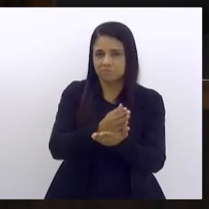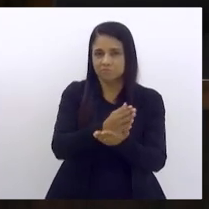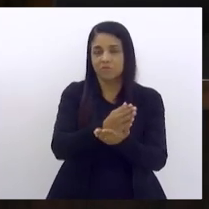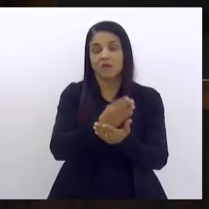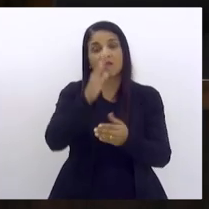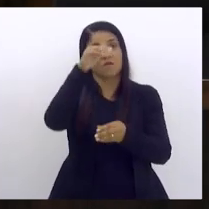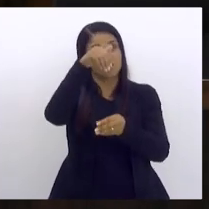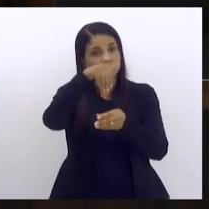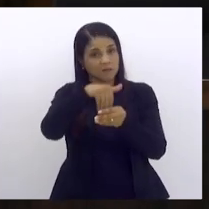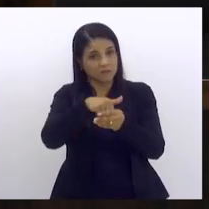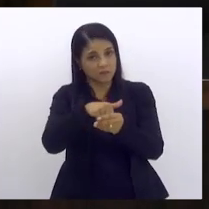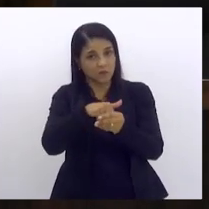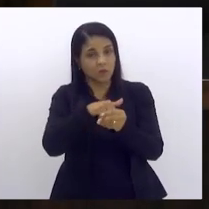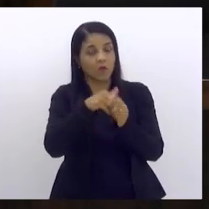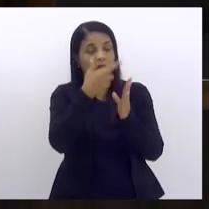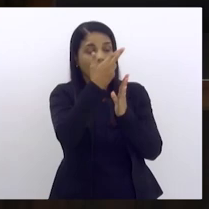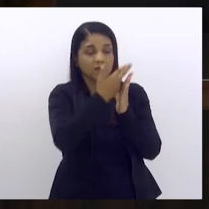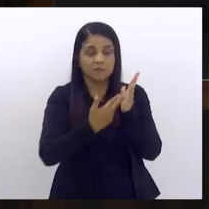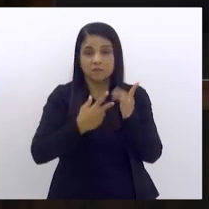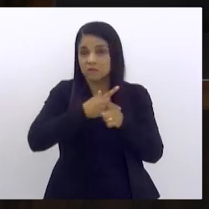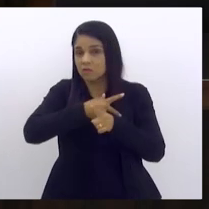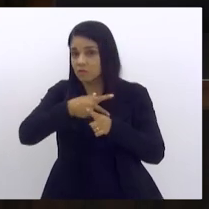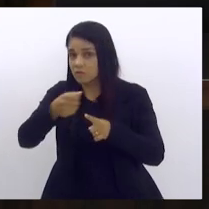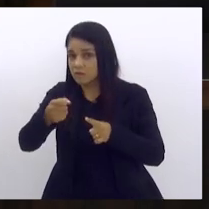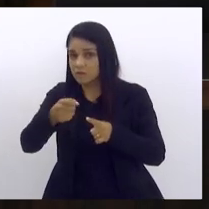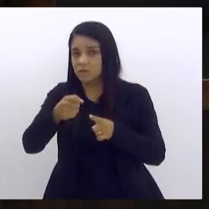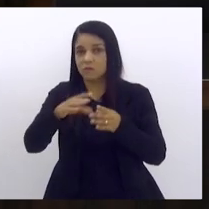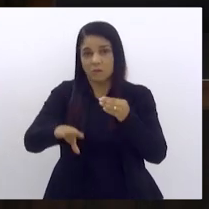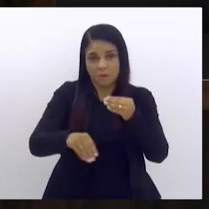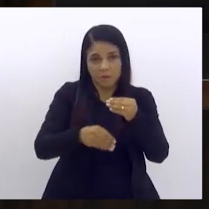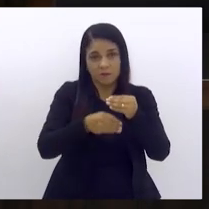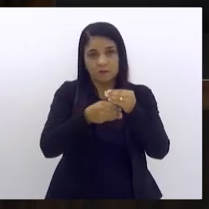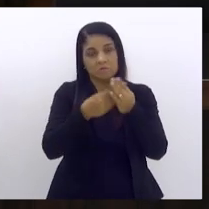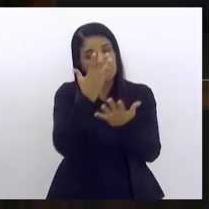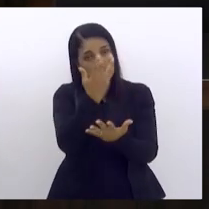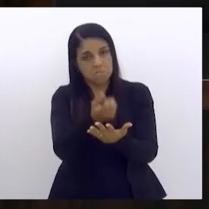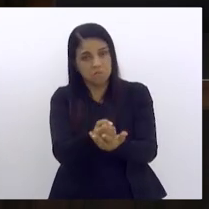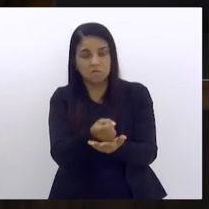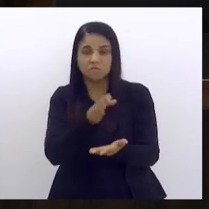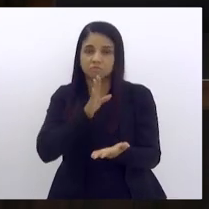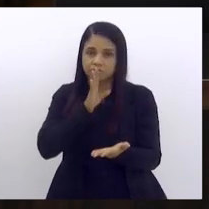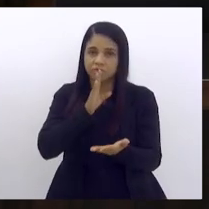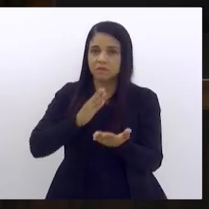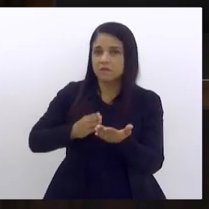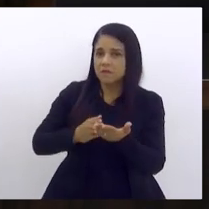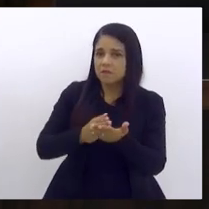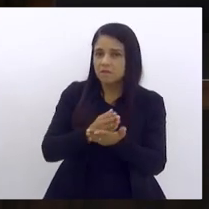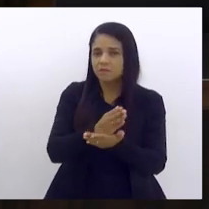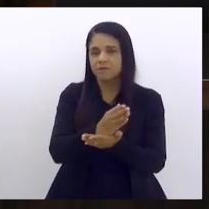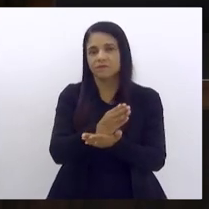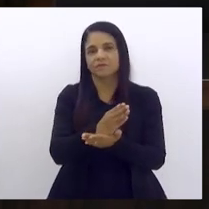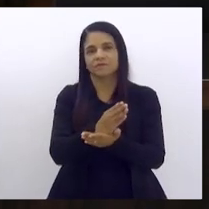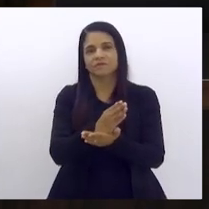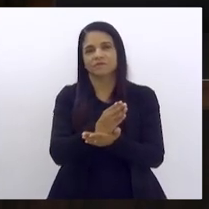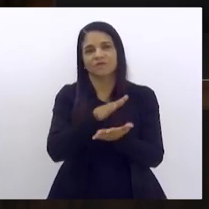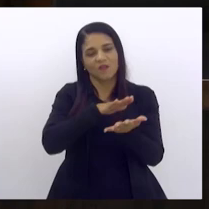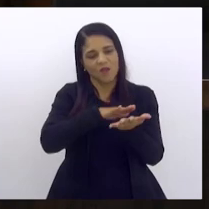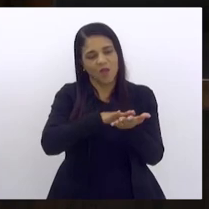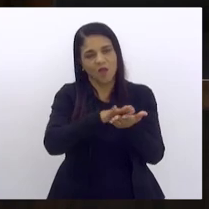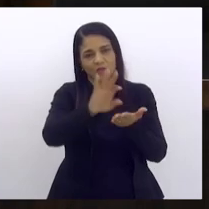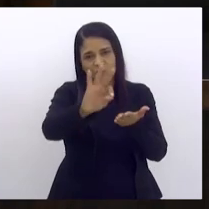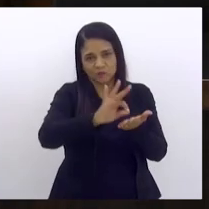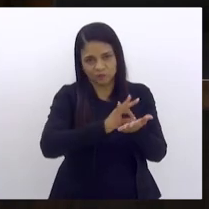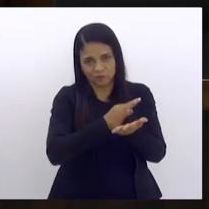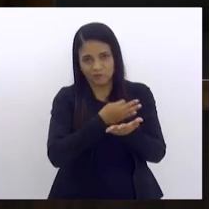Em votação a redação do vencido, assim emendado. Os senhores que aprovam, permaneçam como estão, aprovado, vai a